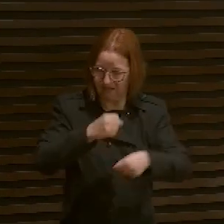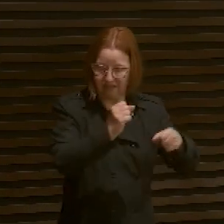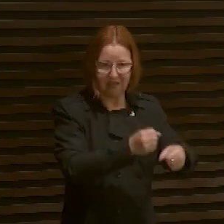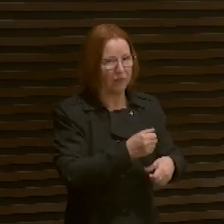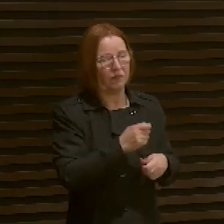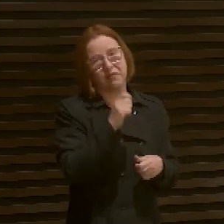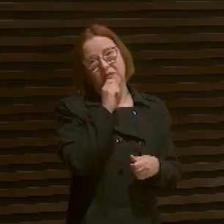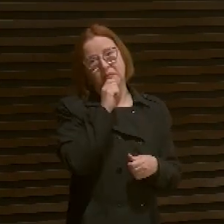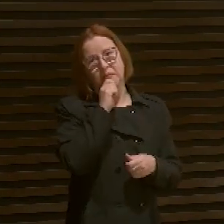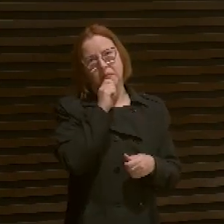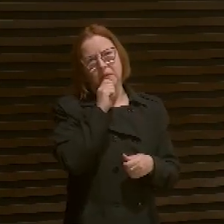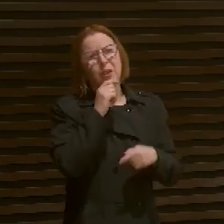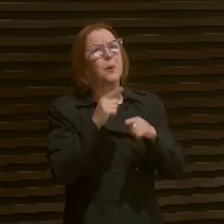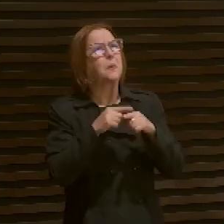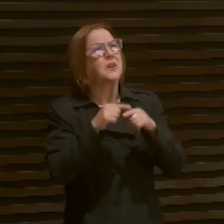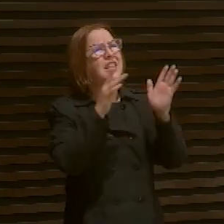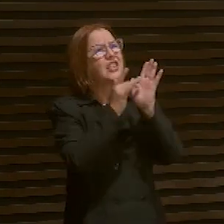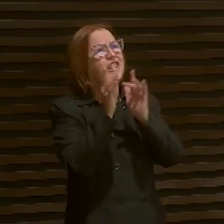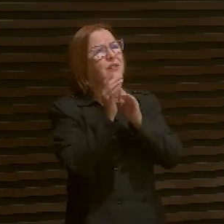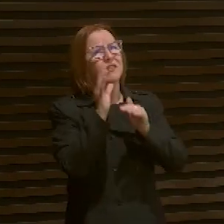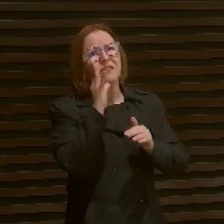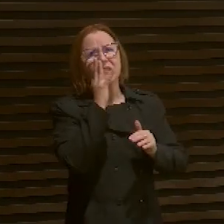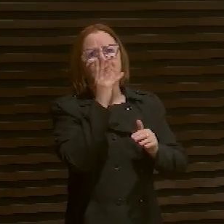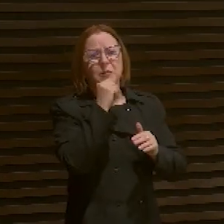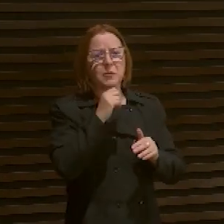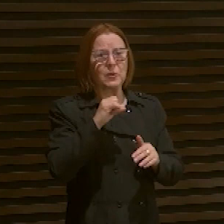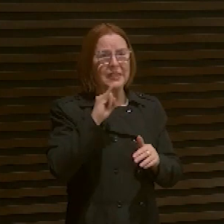Por que Jesus demorou tanto se ele estava vendo?